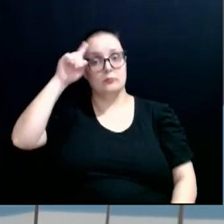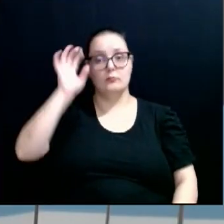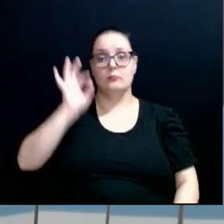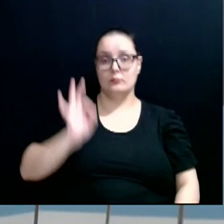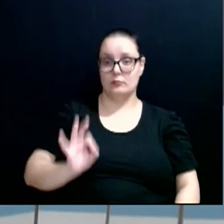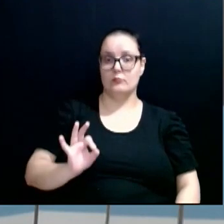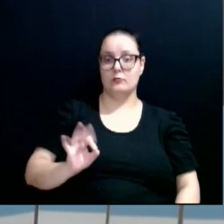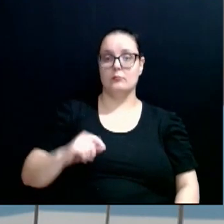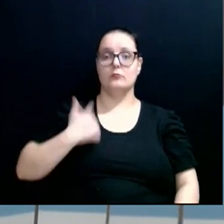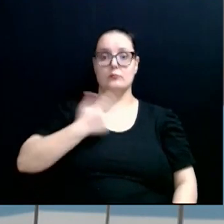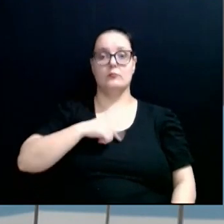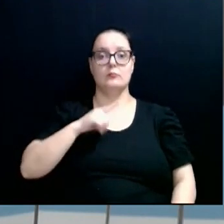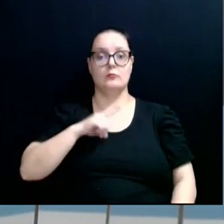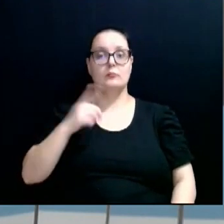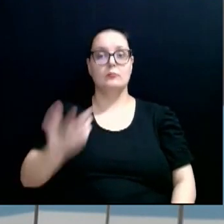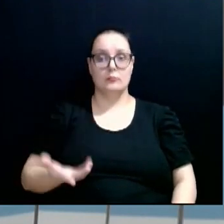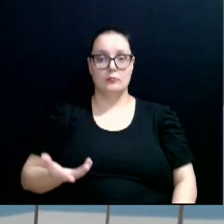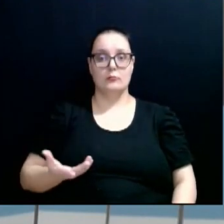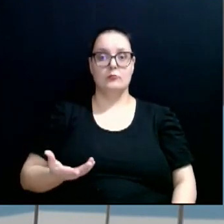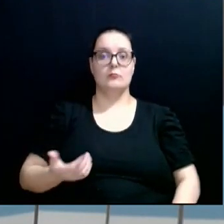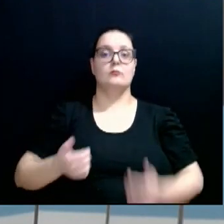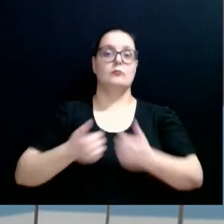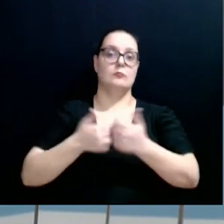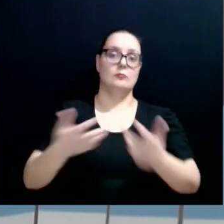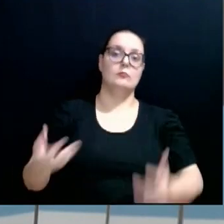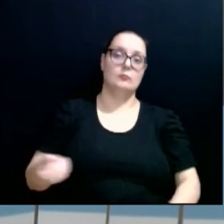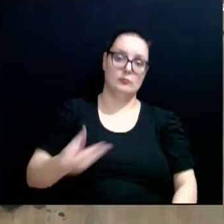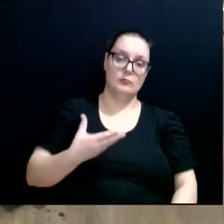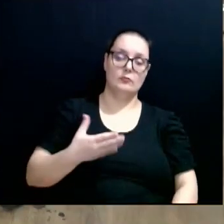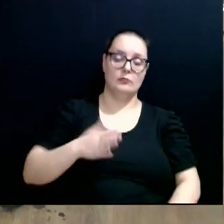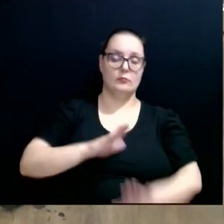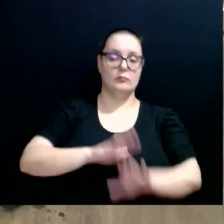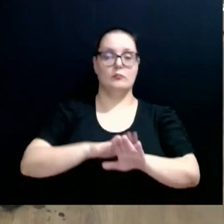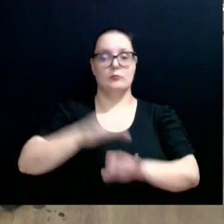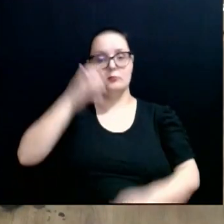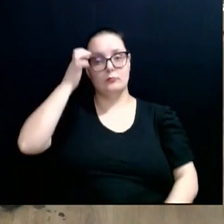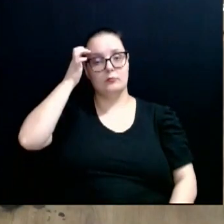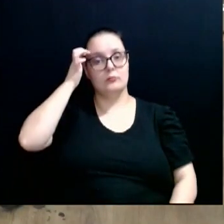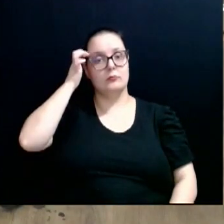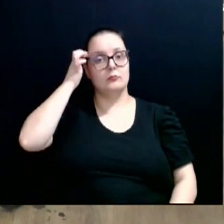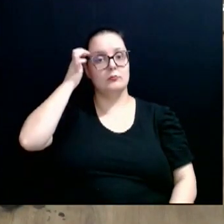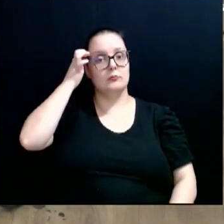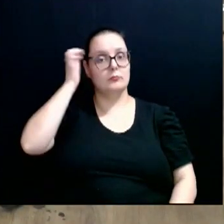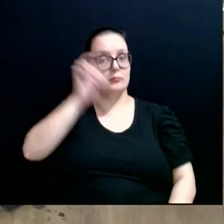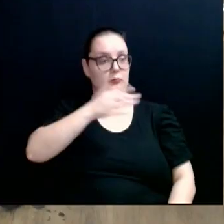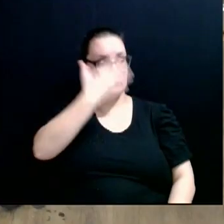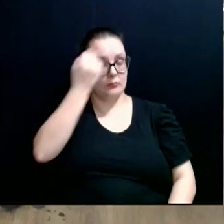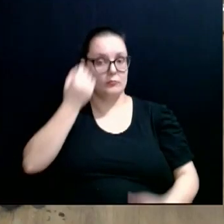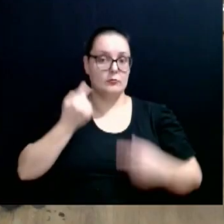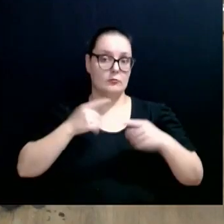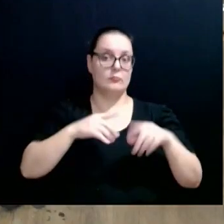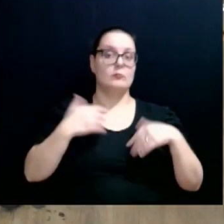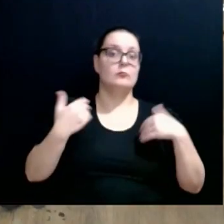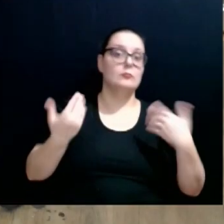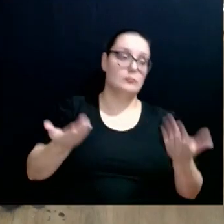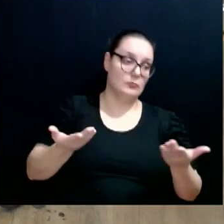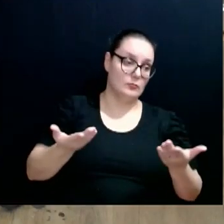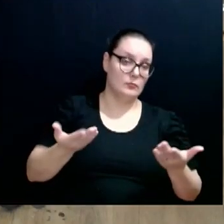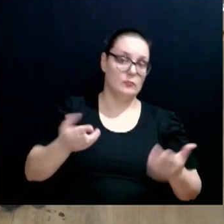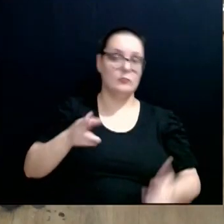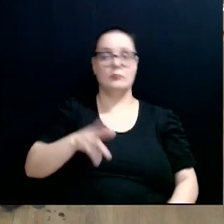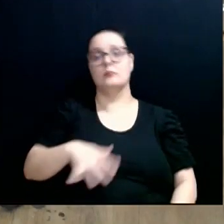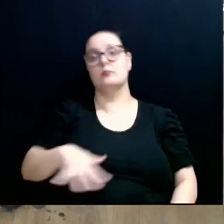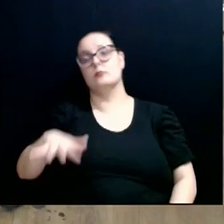aí esse transporte, novo transporte funcionando. Só para não deixar passar, já que você foi provocado, qual que é a sua região e se de fato